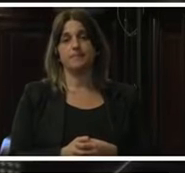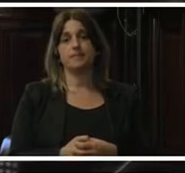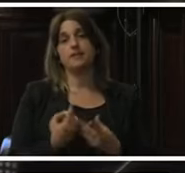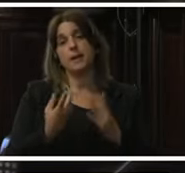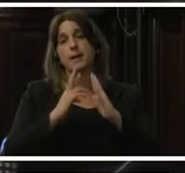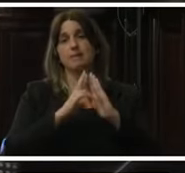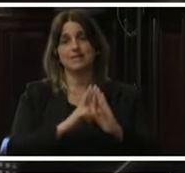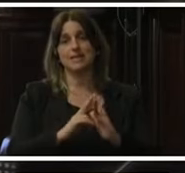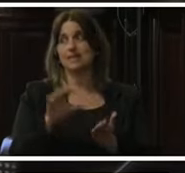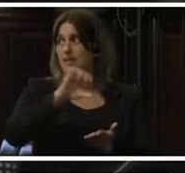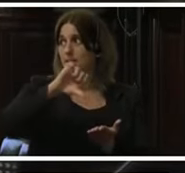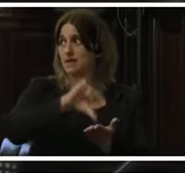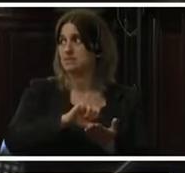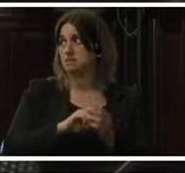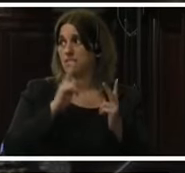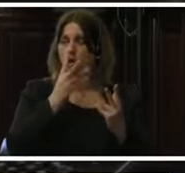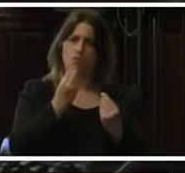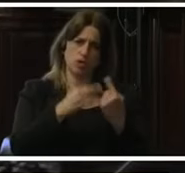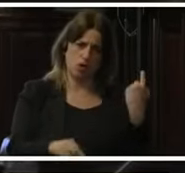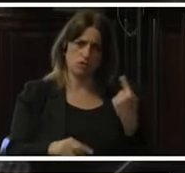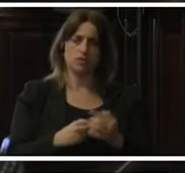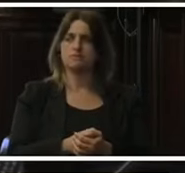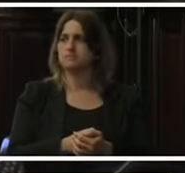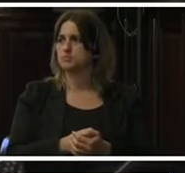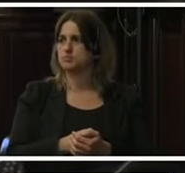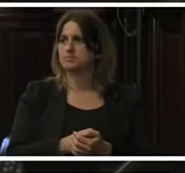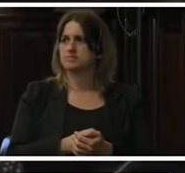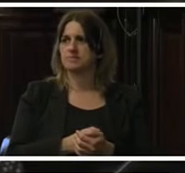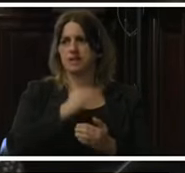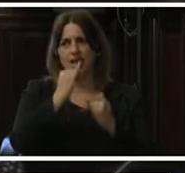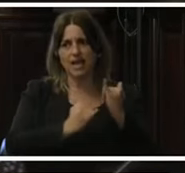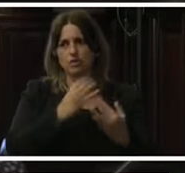chute a gol só em maio